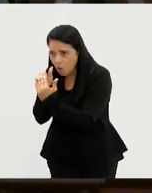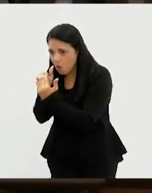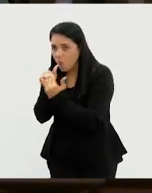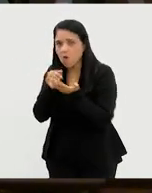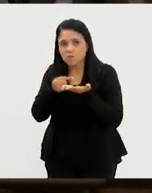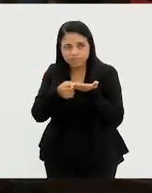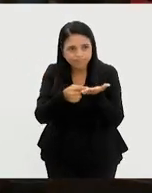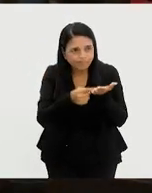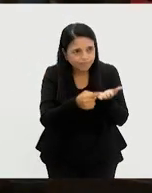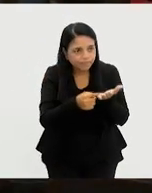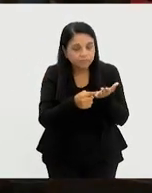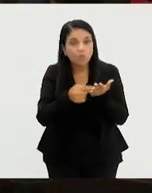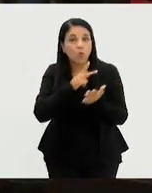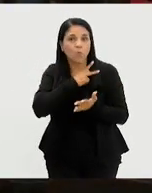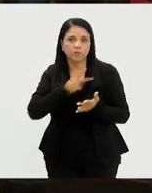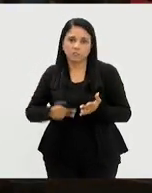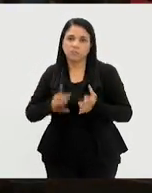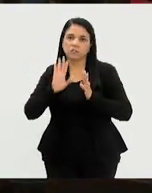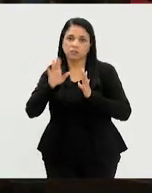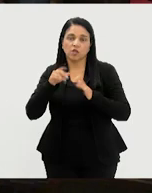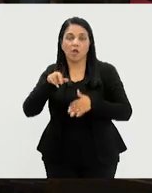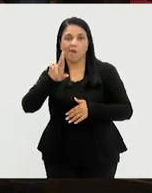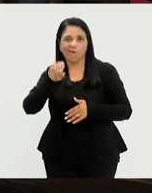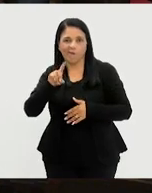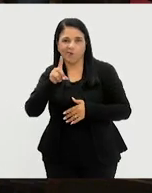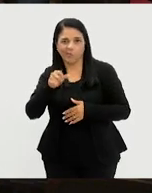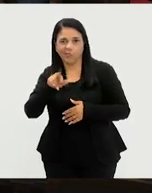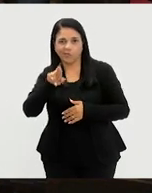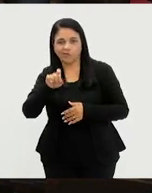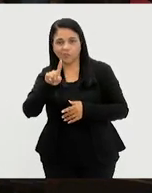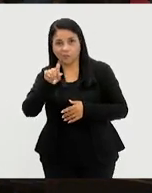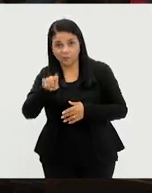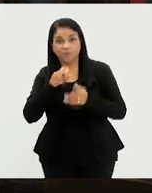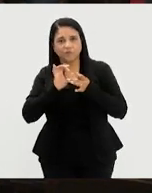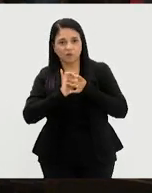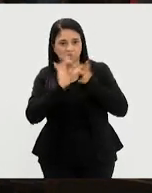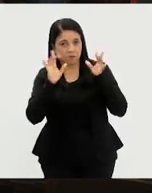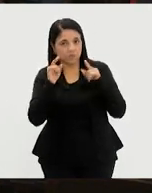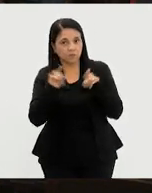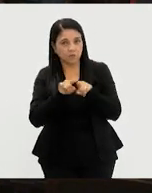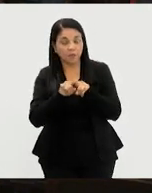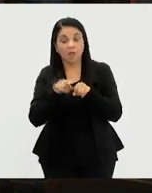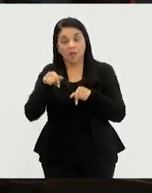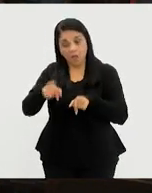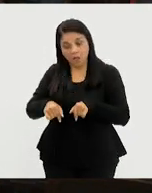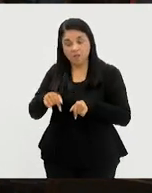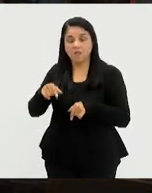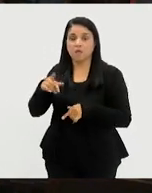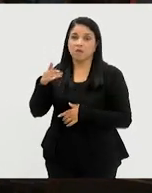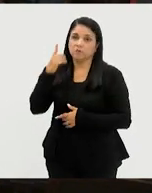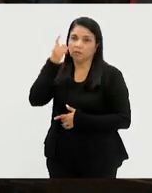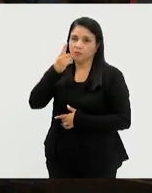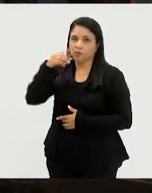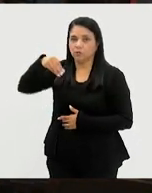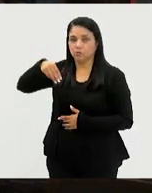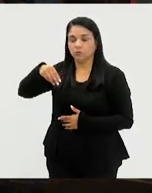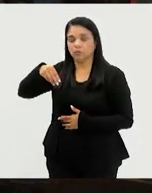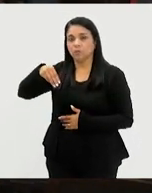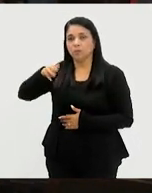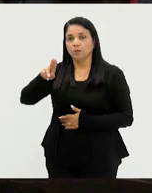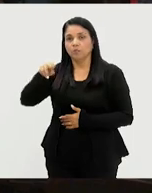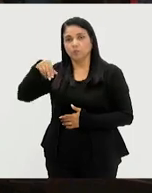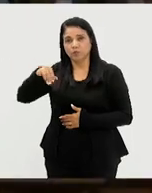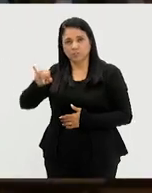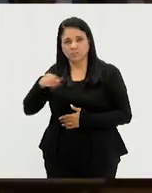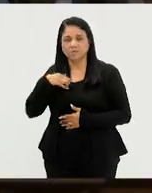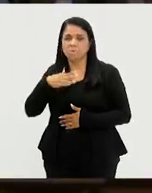o presidente já autorizou todos autorizados Deputado guni Por uma questão de logística e de melhor acústica né